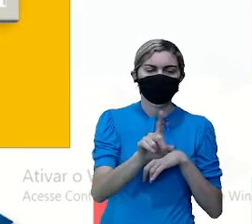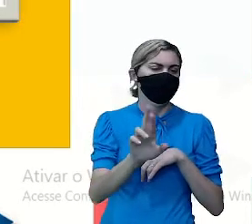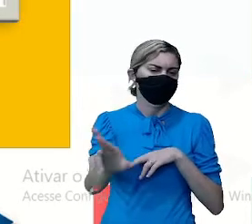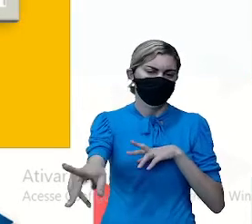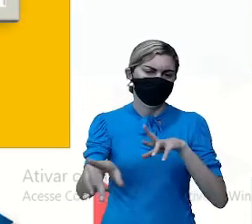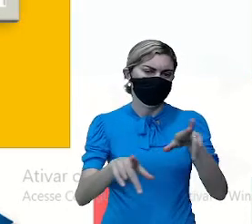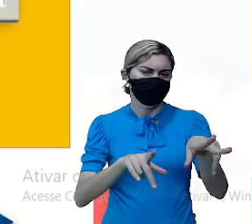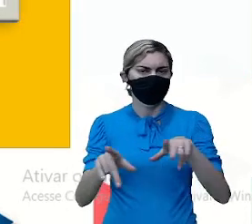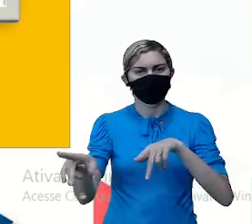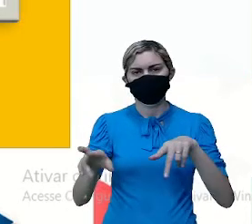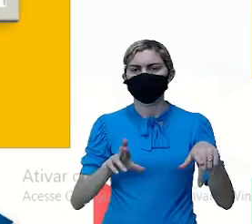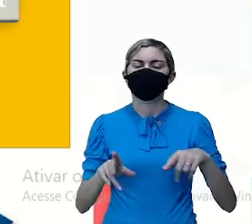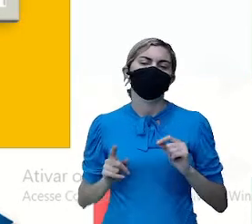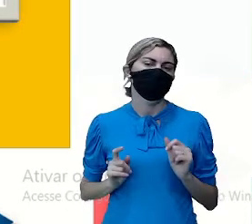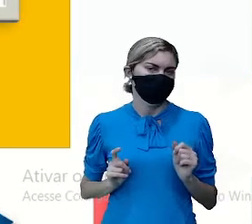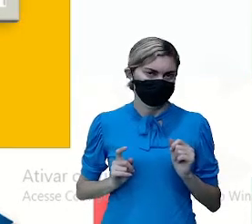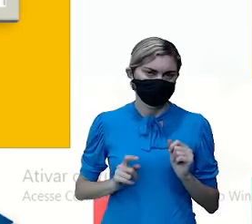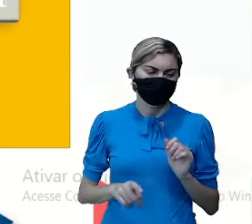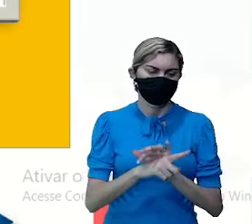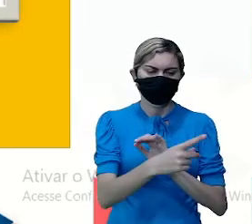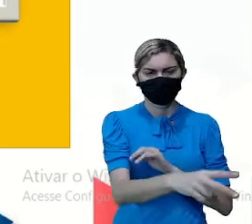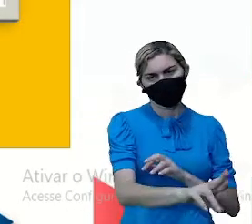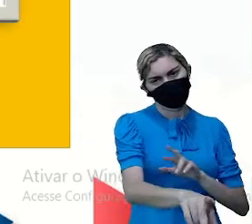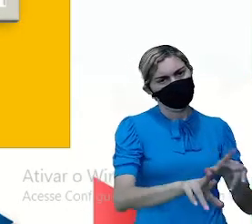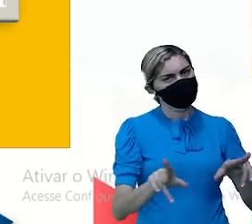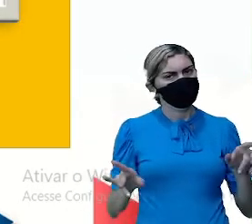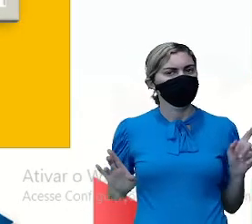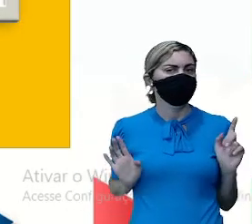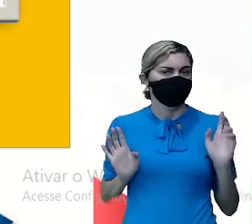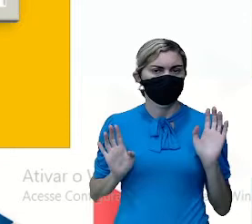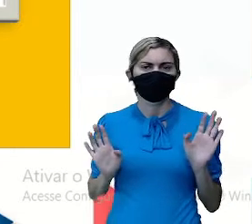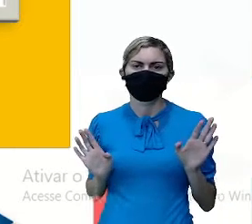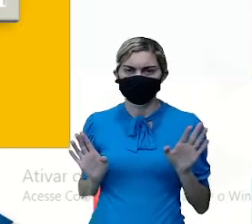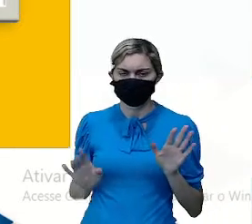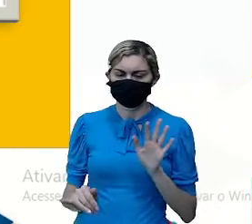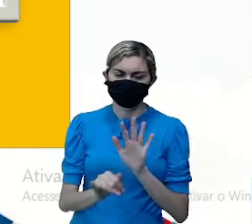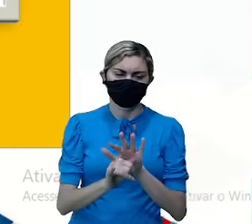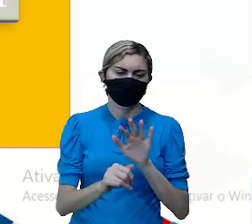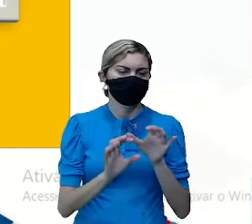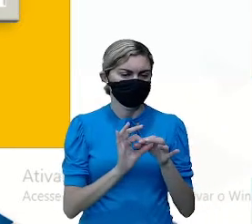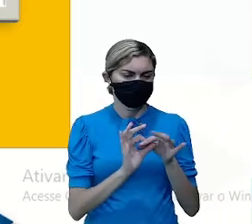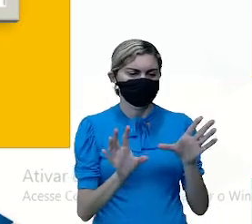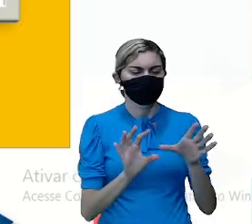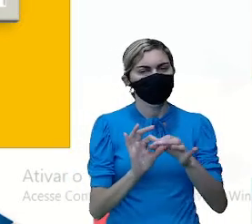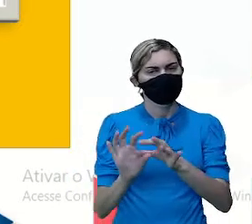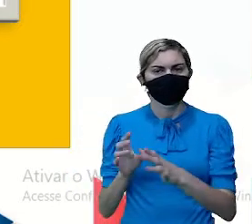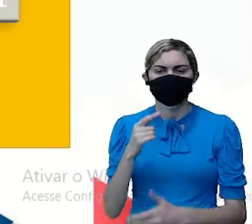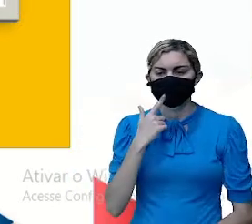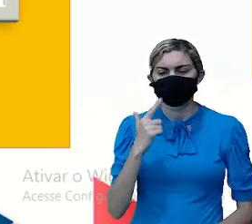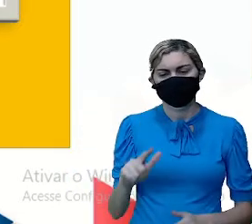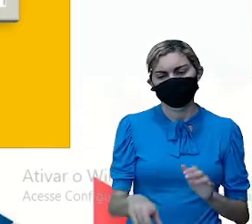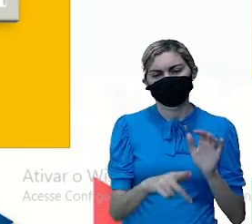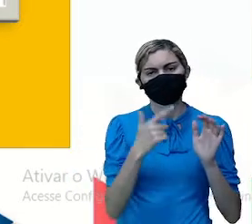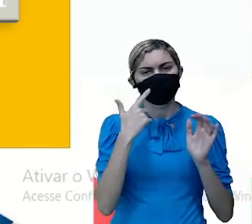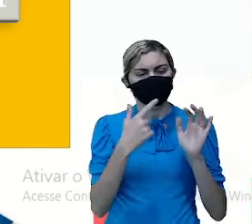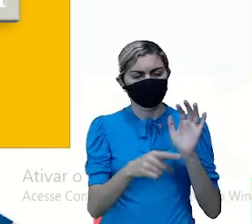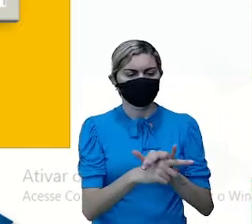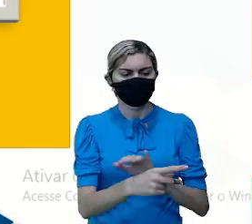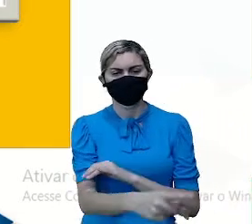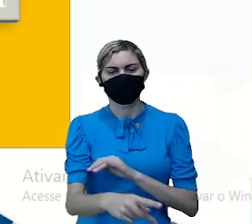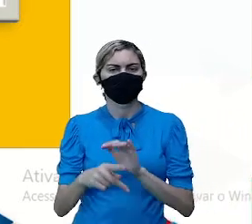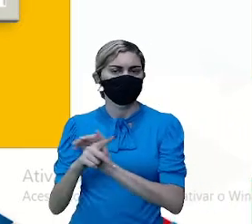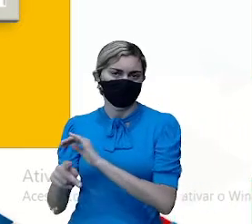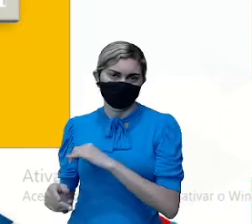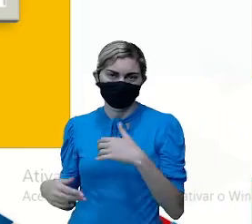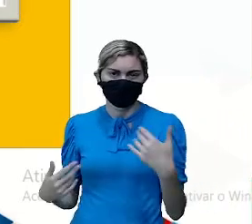sua praticidade, a sua singularidade, a sua independência, sua língua própria, etc. Então